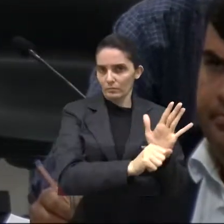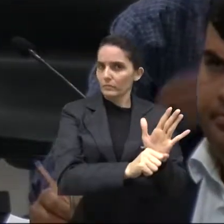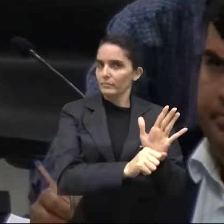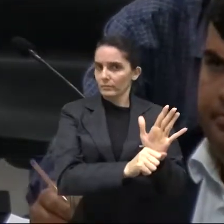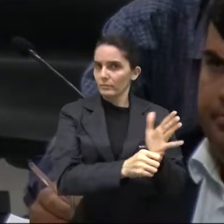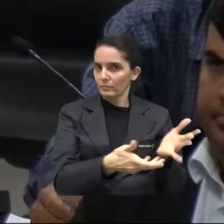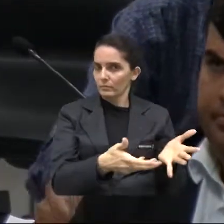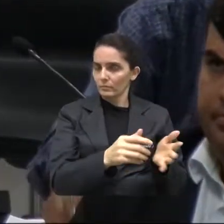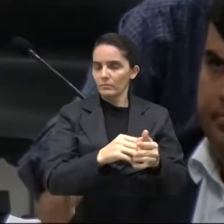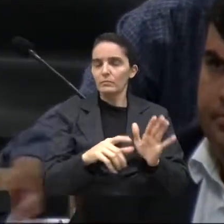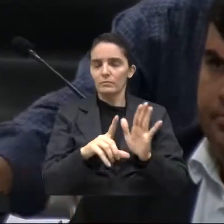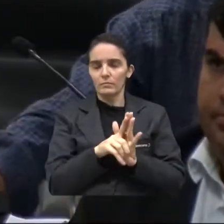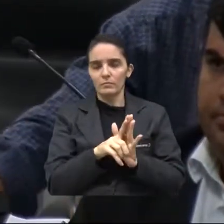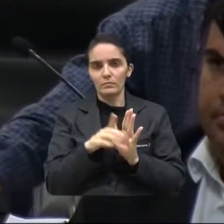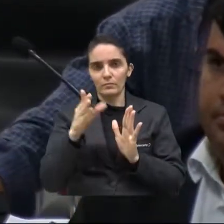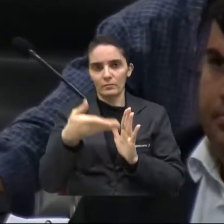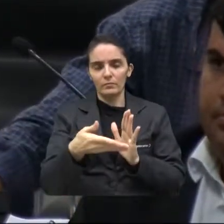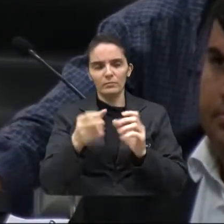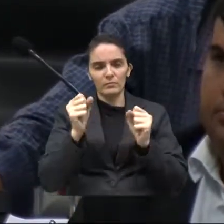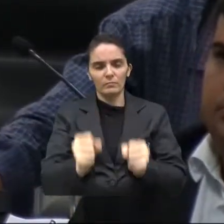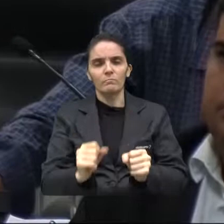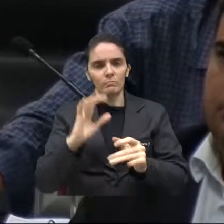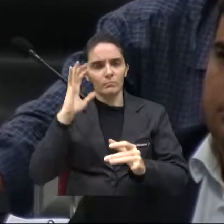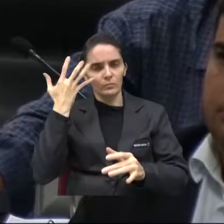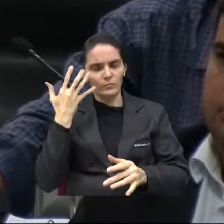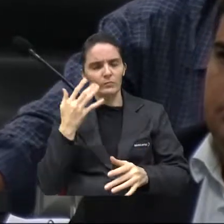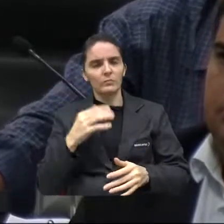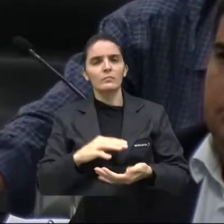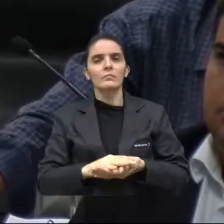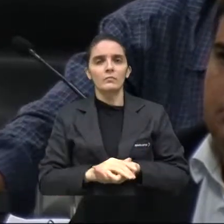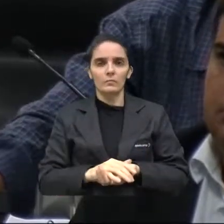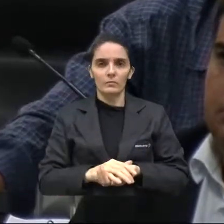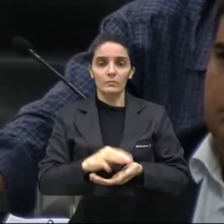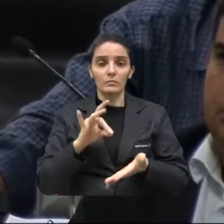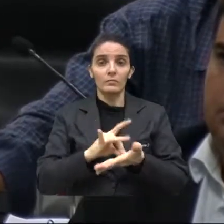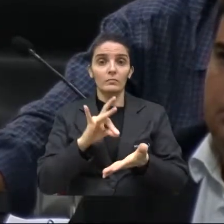e que essa lei possa vigorar, possa ser usada na cidade mesmo.